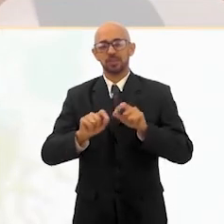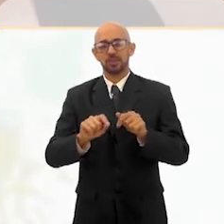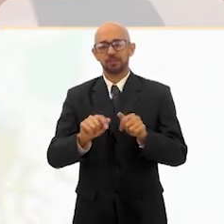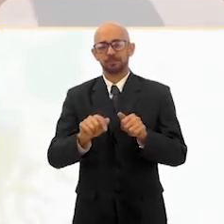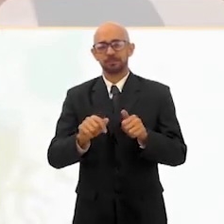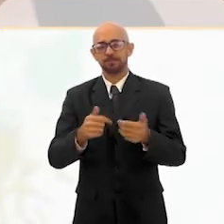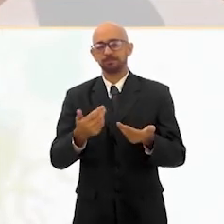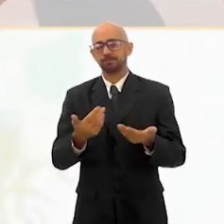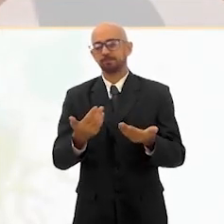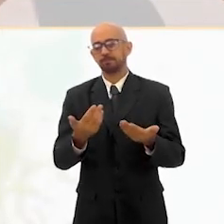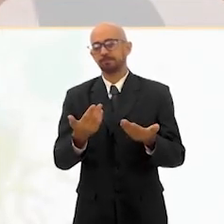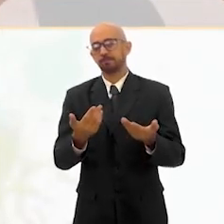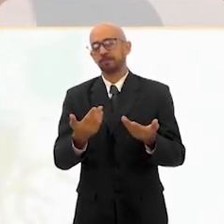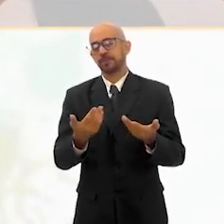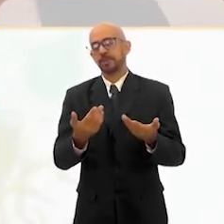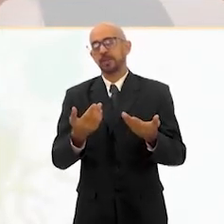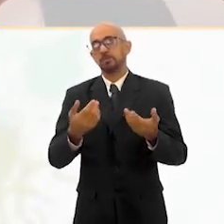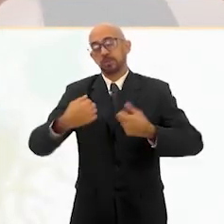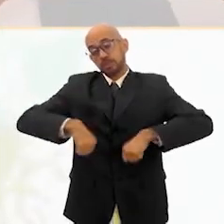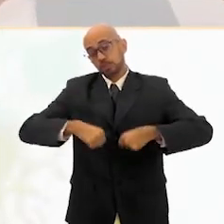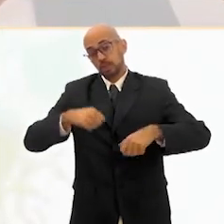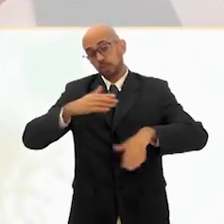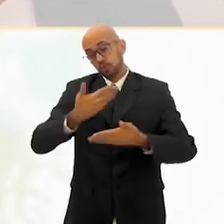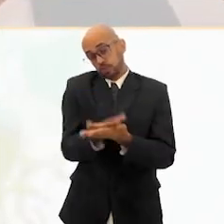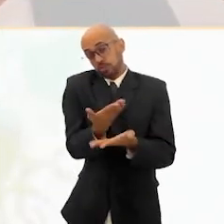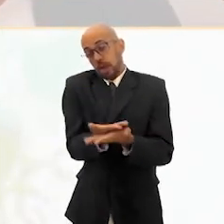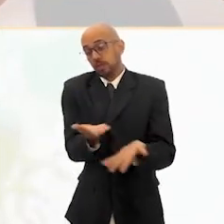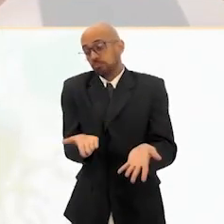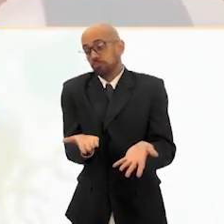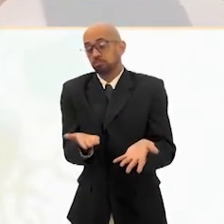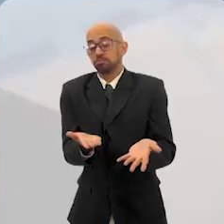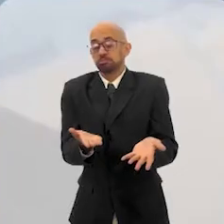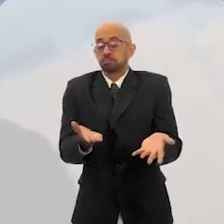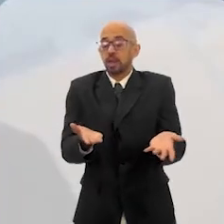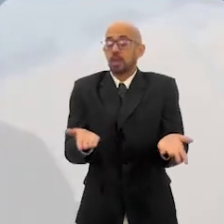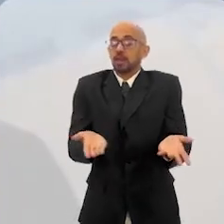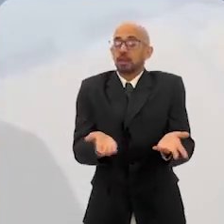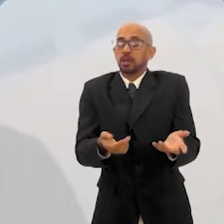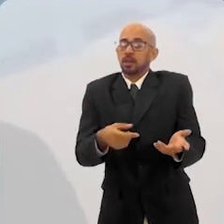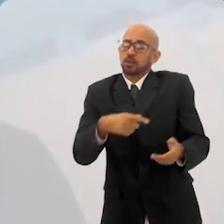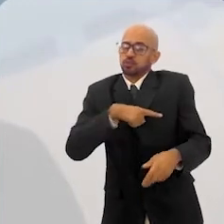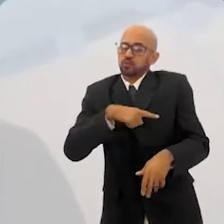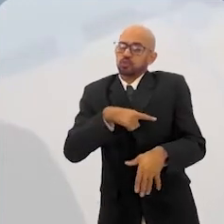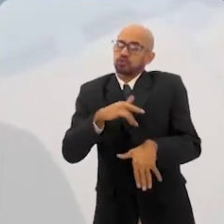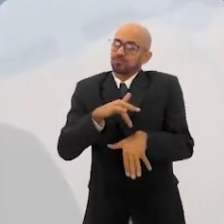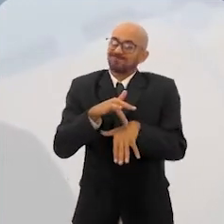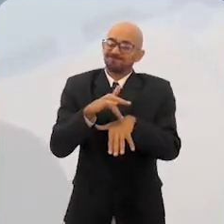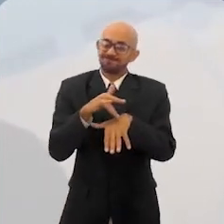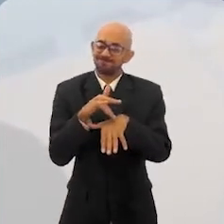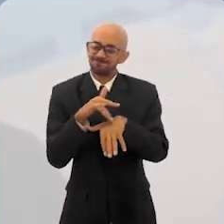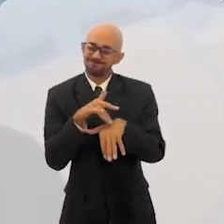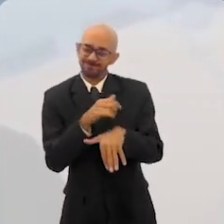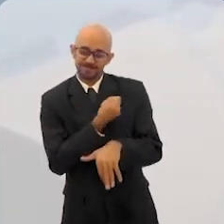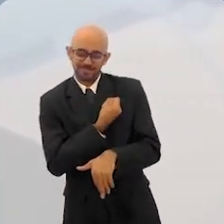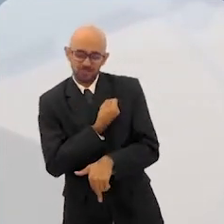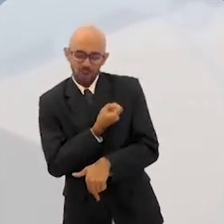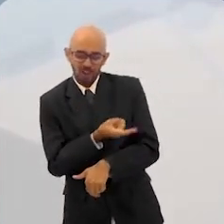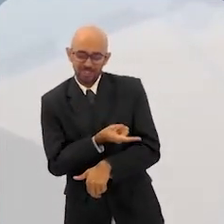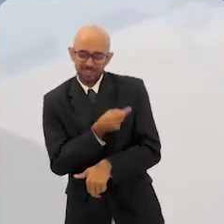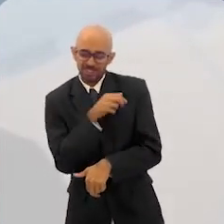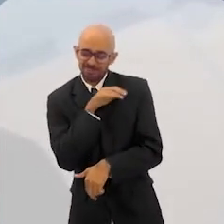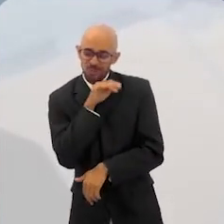né? Eu sempre precisei estudar. Então, eu tive frustrações de notas, eu